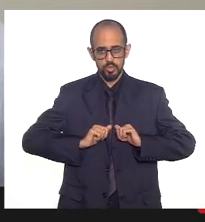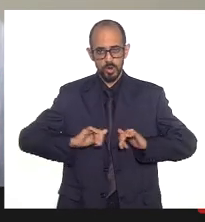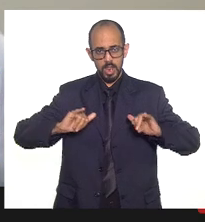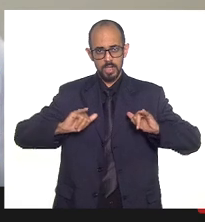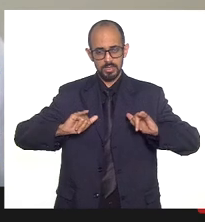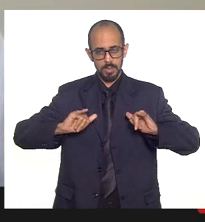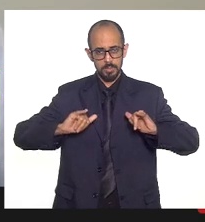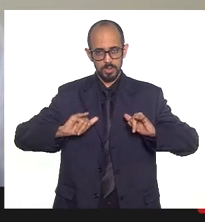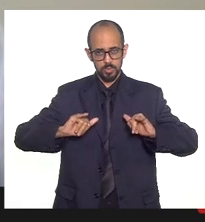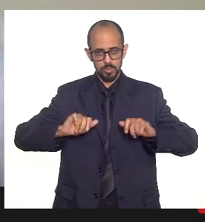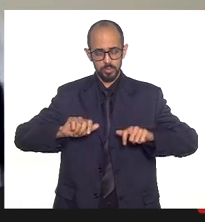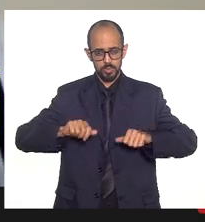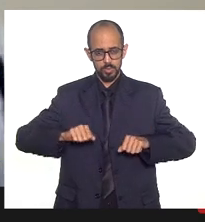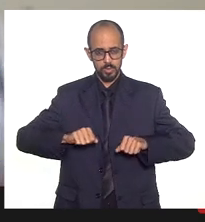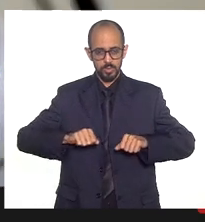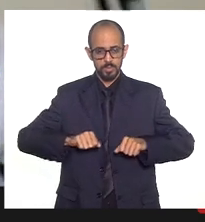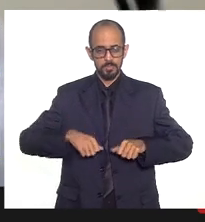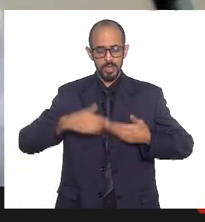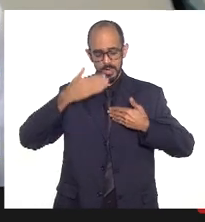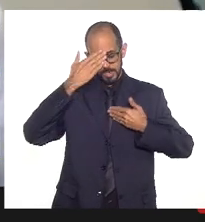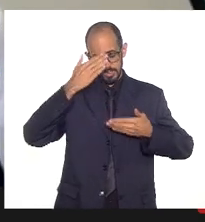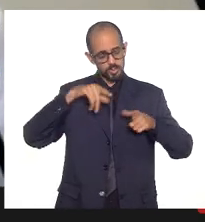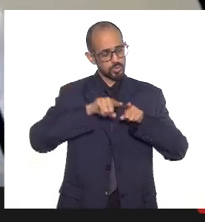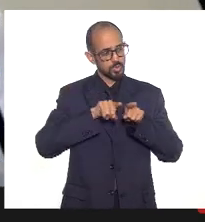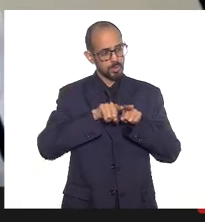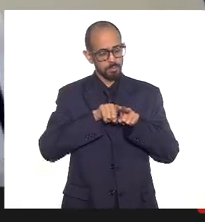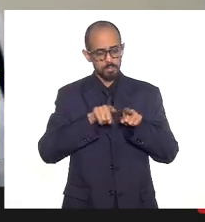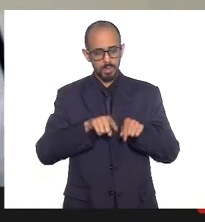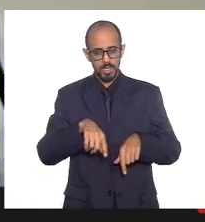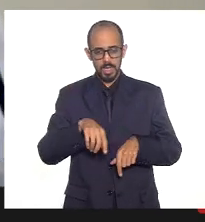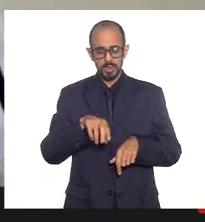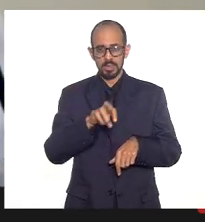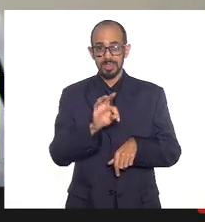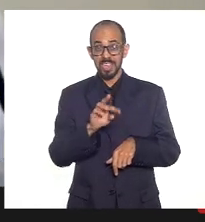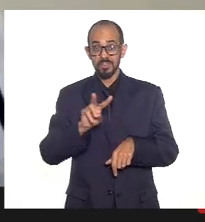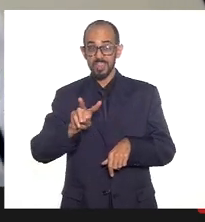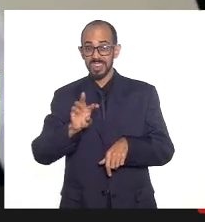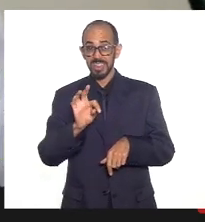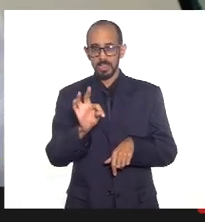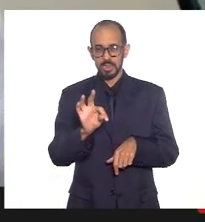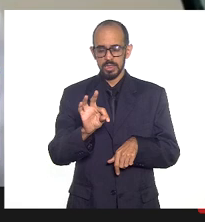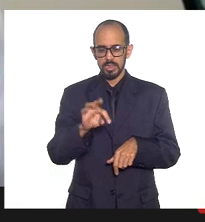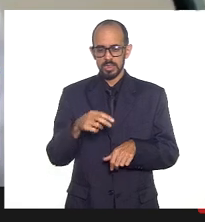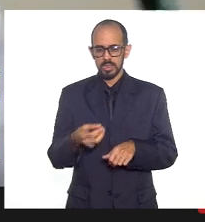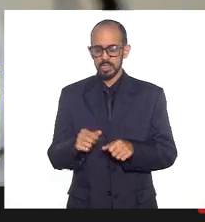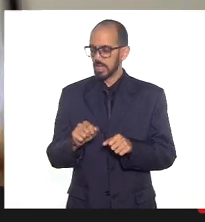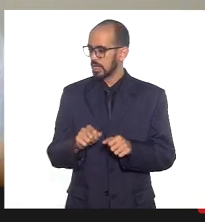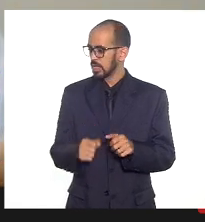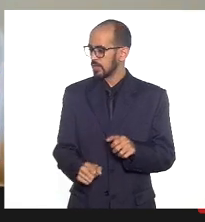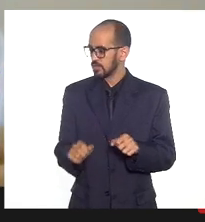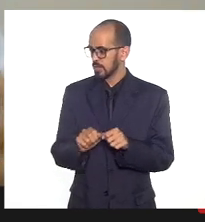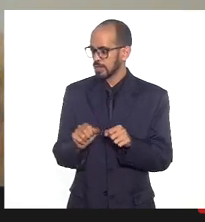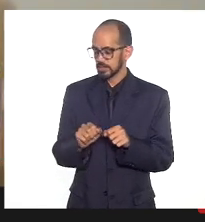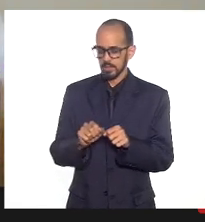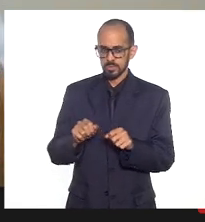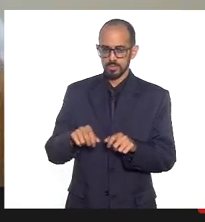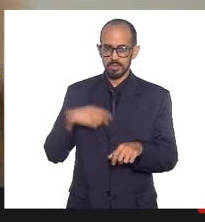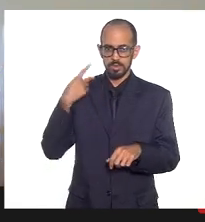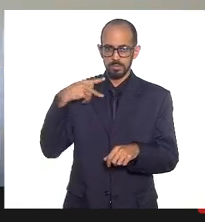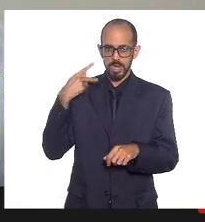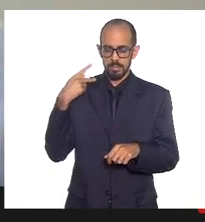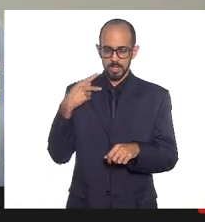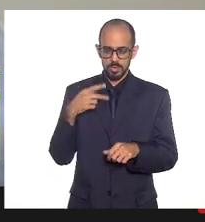Parlamentar, e agradeço muito também a presença constante da TVT cobrindo o Parlamento Estadual. É muito importante contar com a